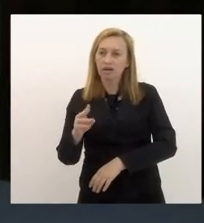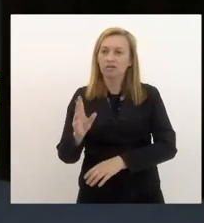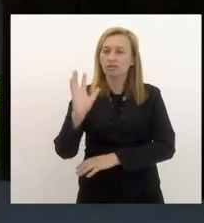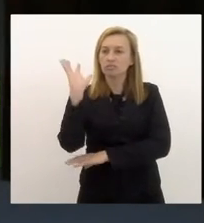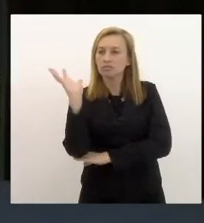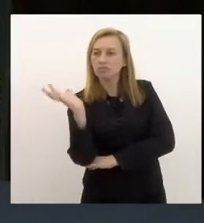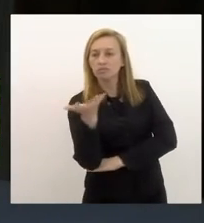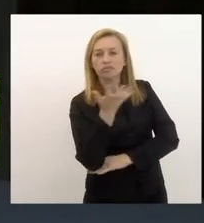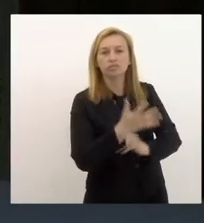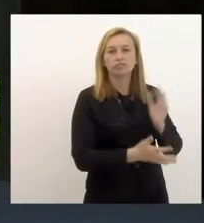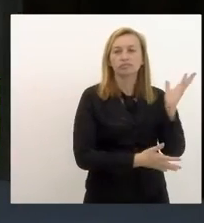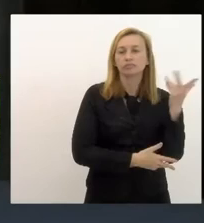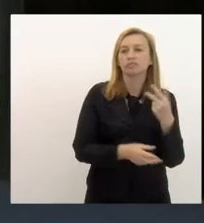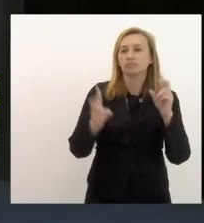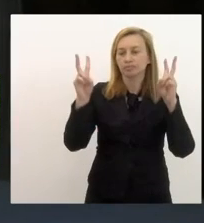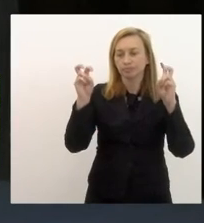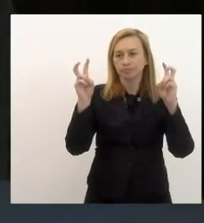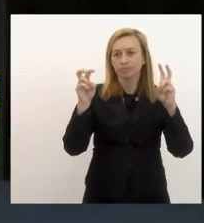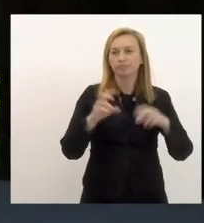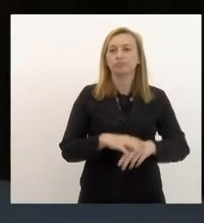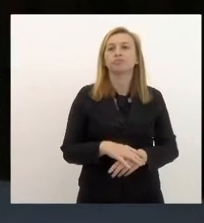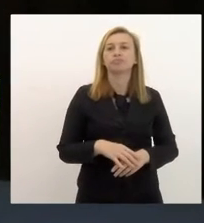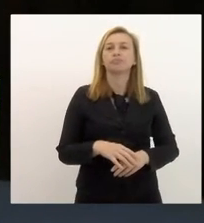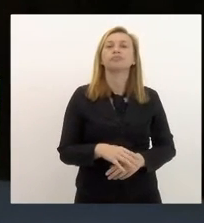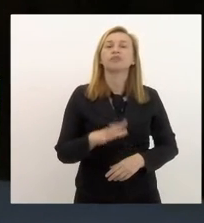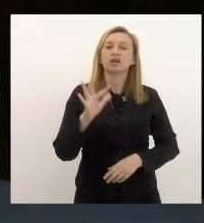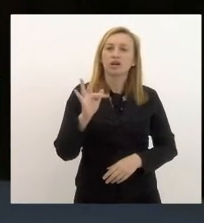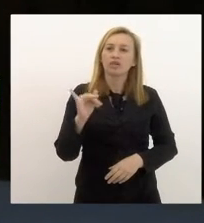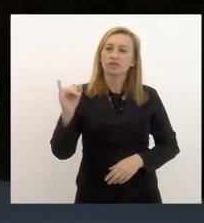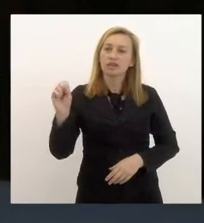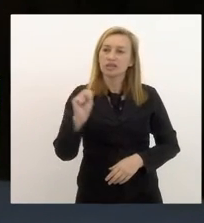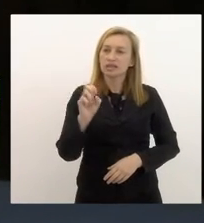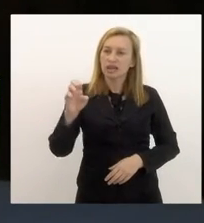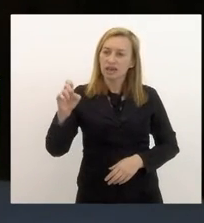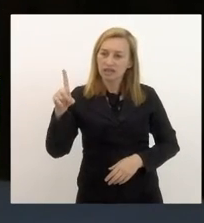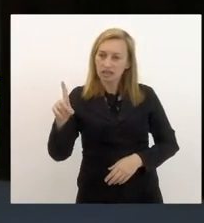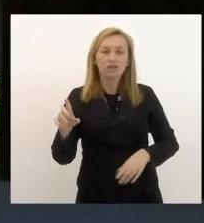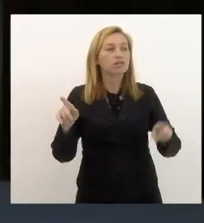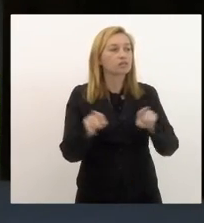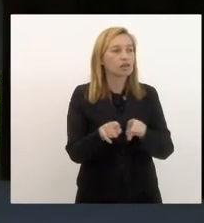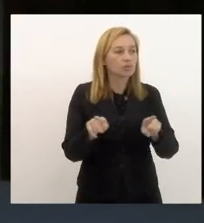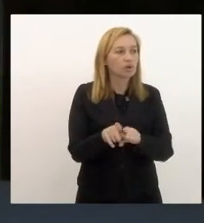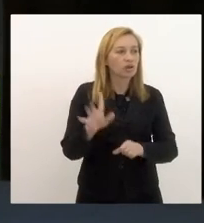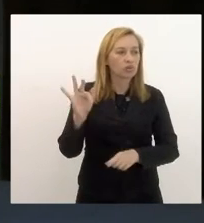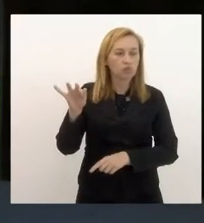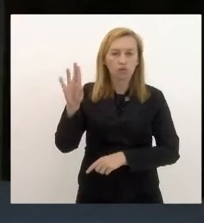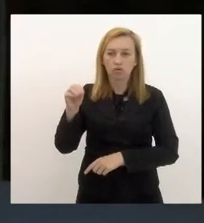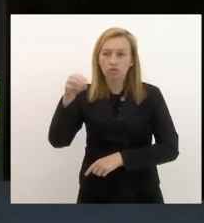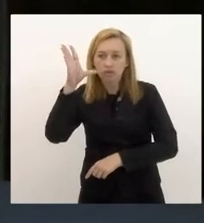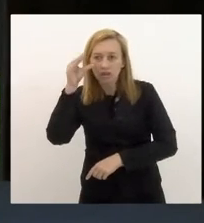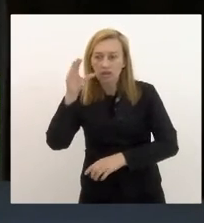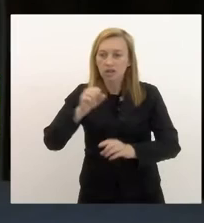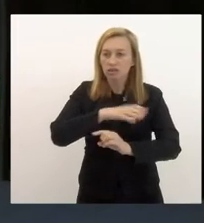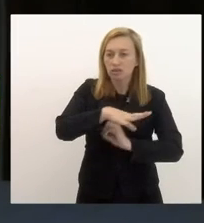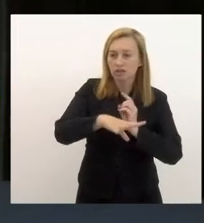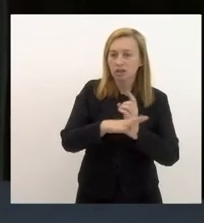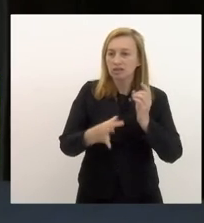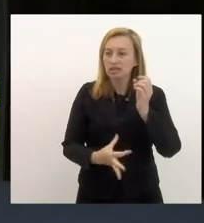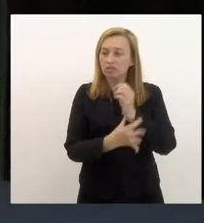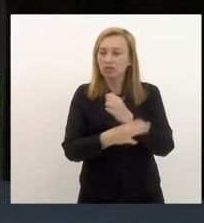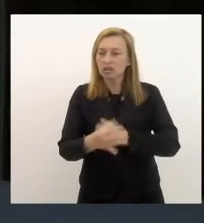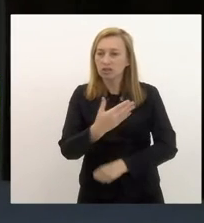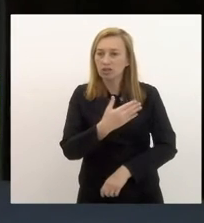ambiental é eu fizer de que é um também o fundo de interesse social relacionado à segurança